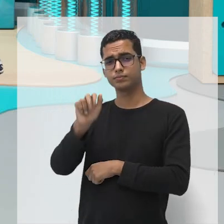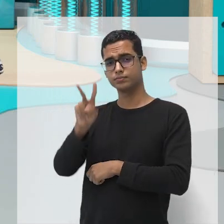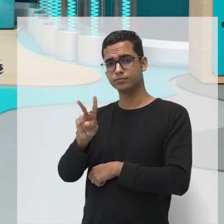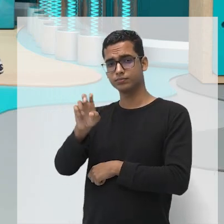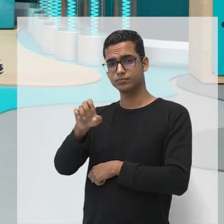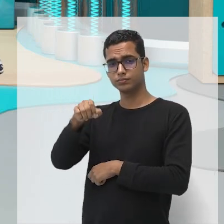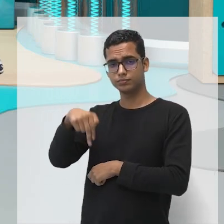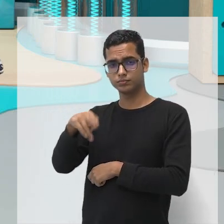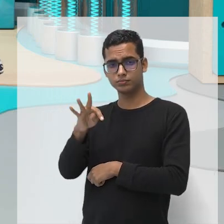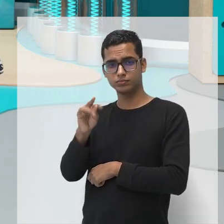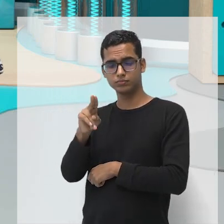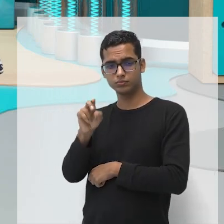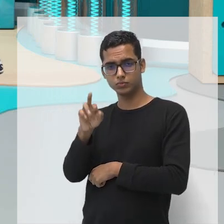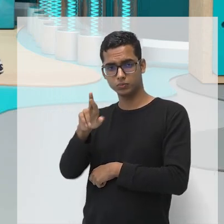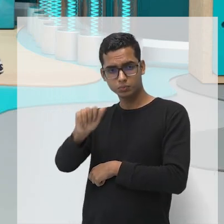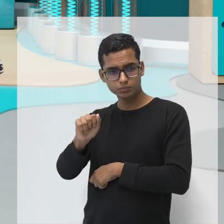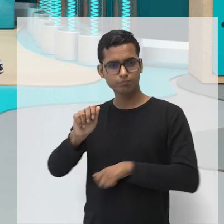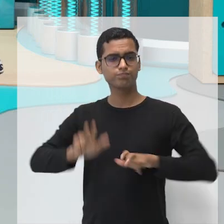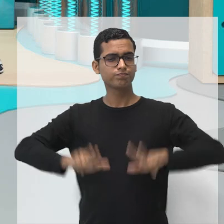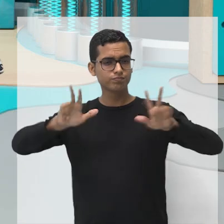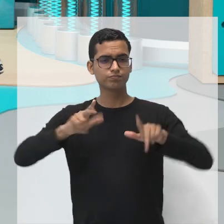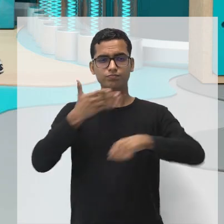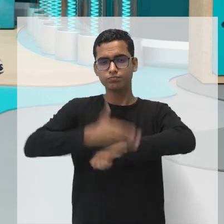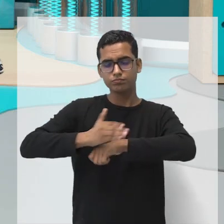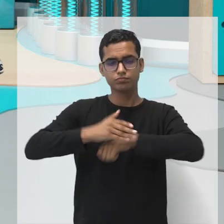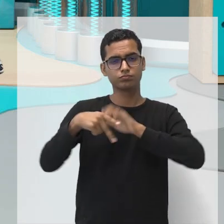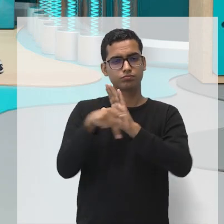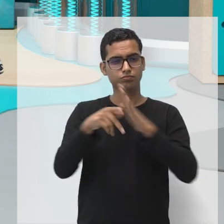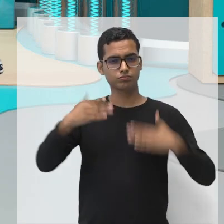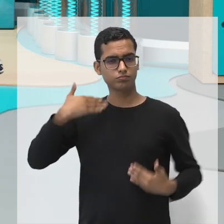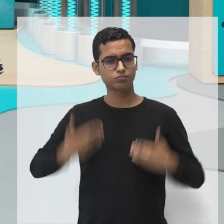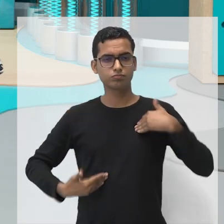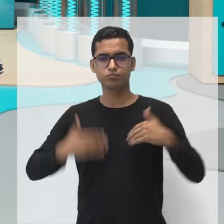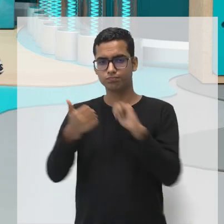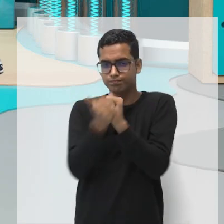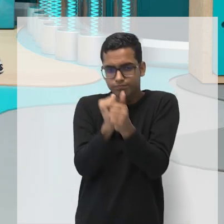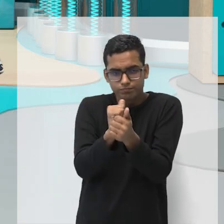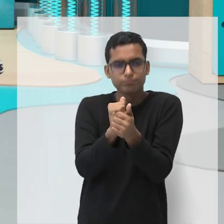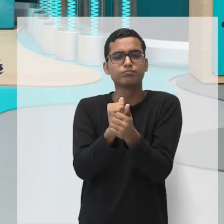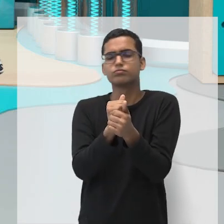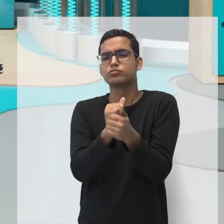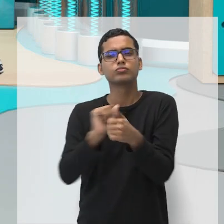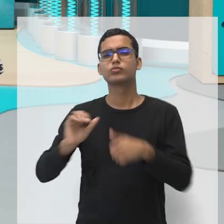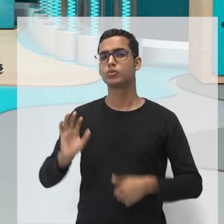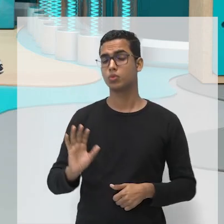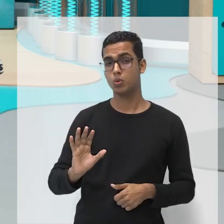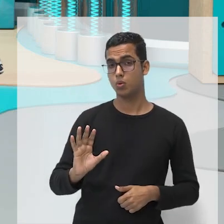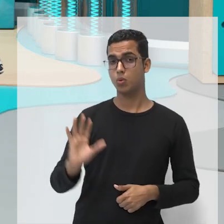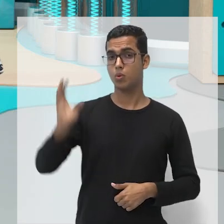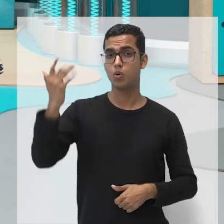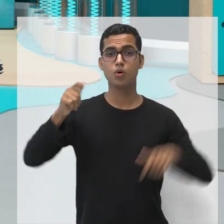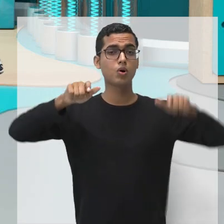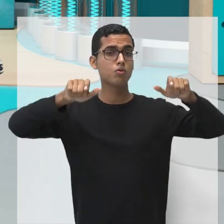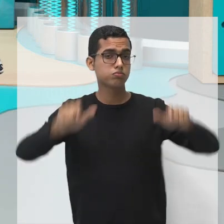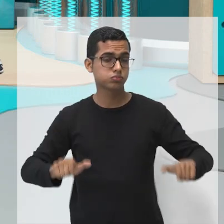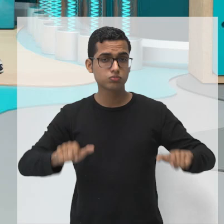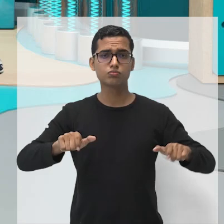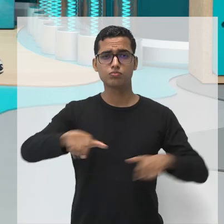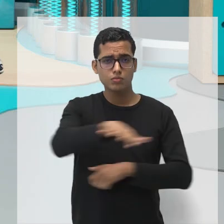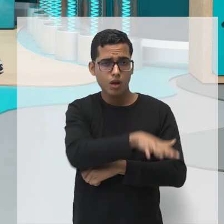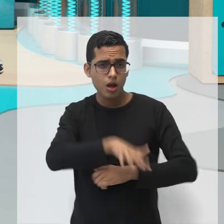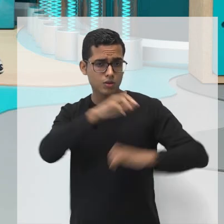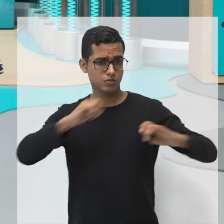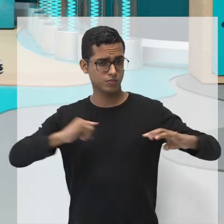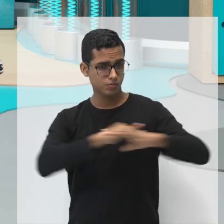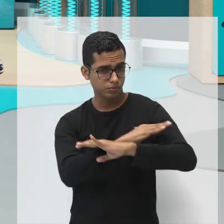refere-se às atividades físicas e esportivas que acontecem em ambientes urbanos, muitas vezes